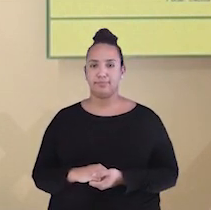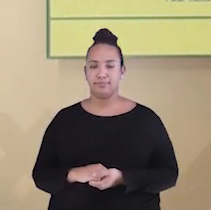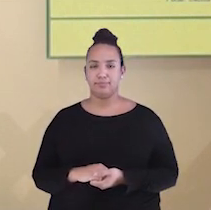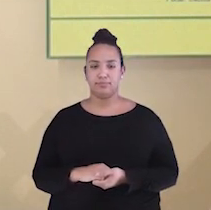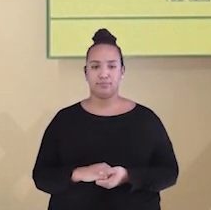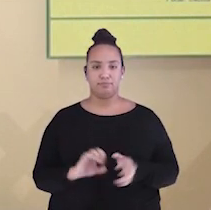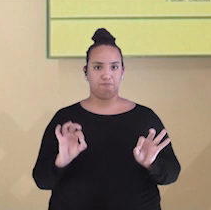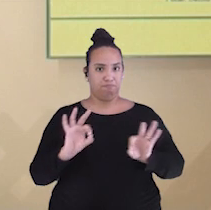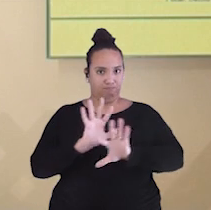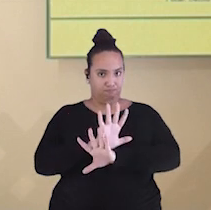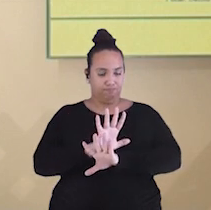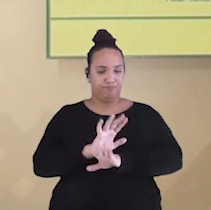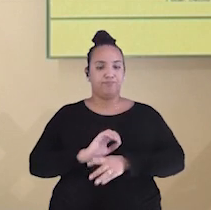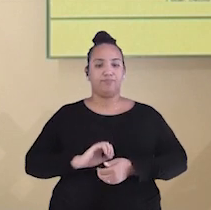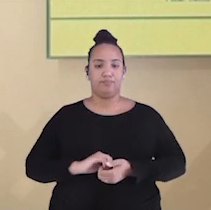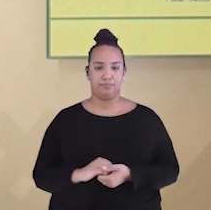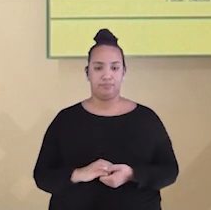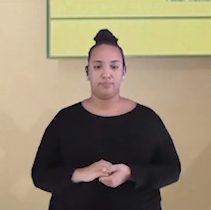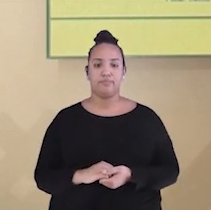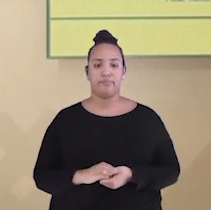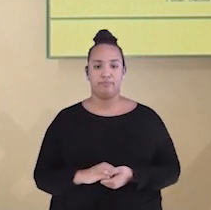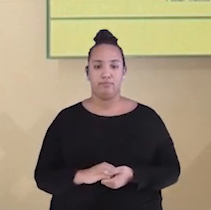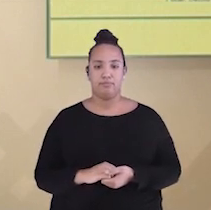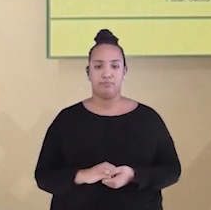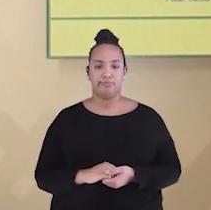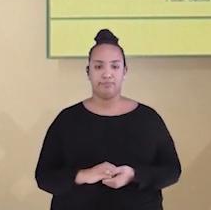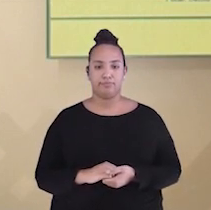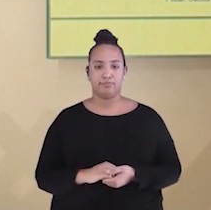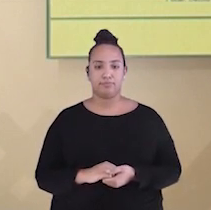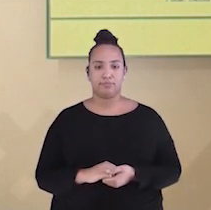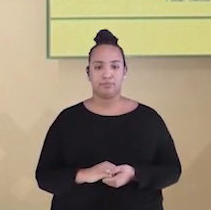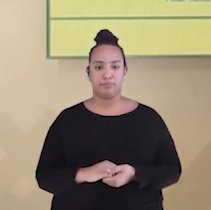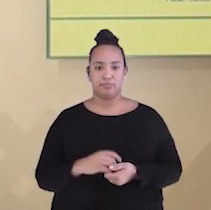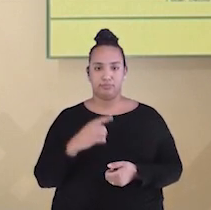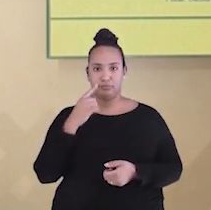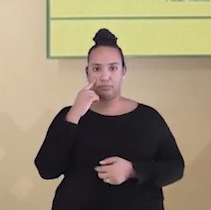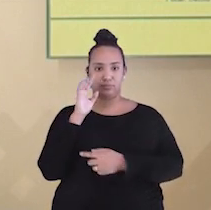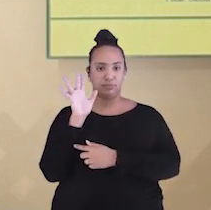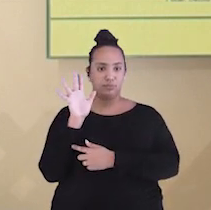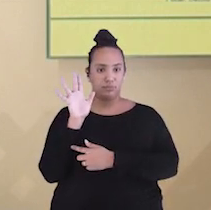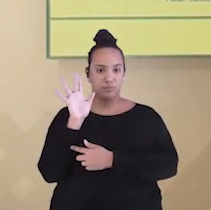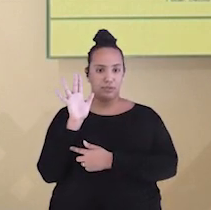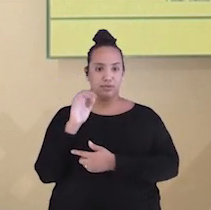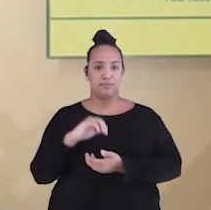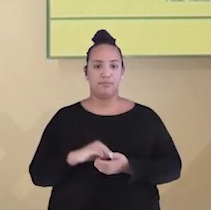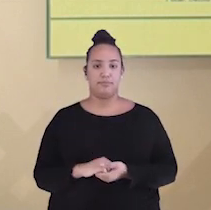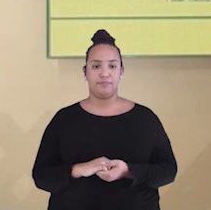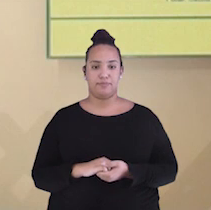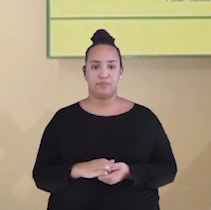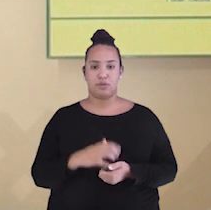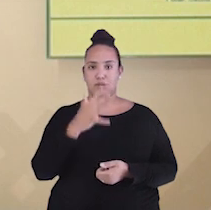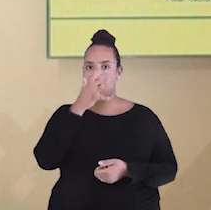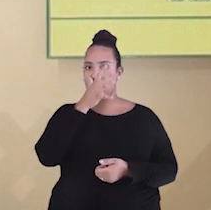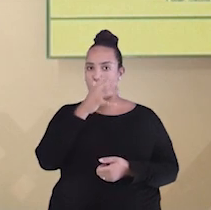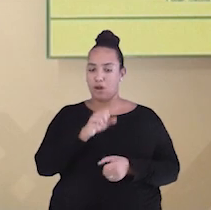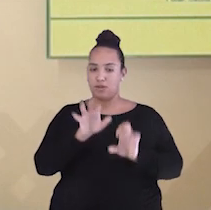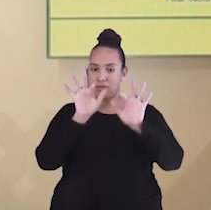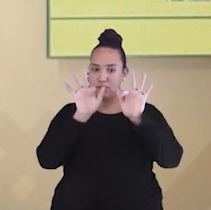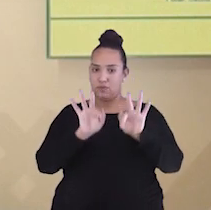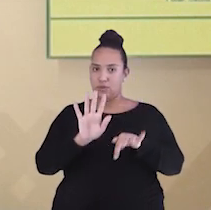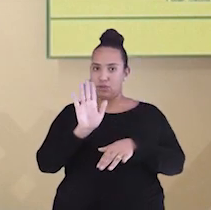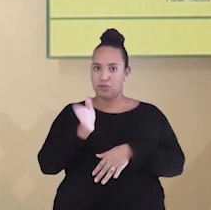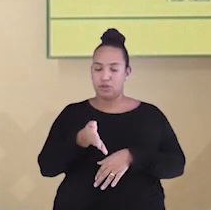Foi, professora Beatriz? Foi, ficou assim. Isso aí, isso mesmo. Esses são os bracinhos da boneca. A gente está quase finalizando o corpinho